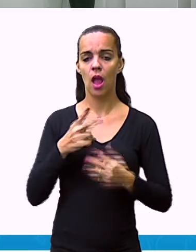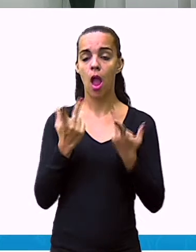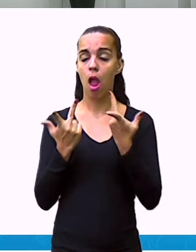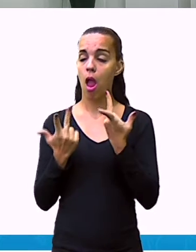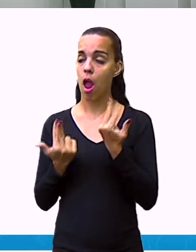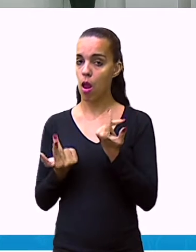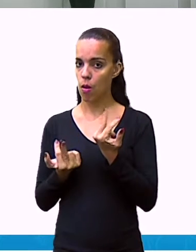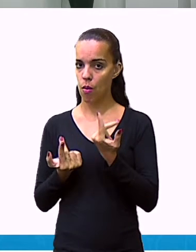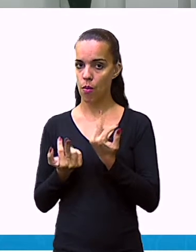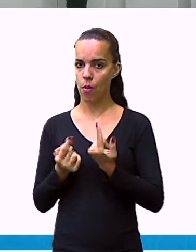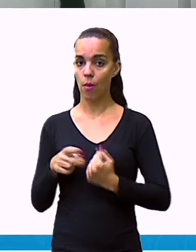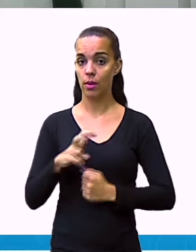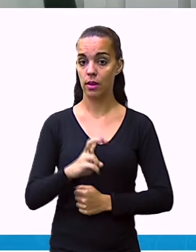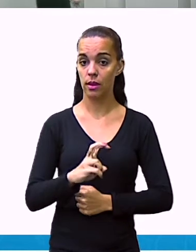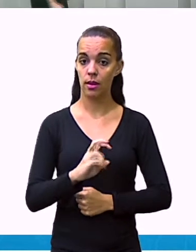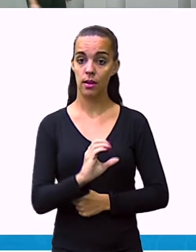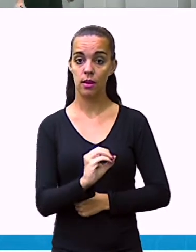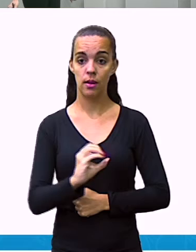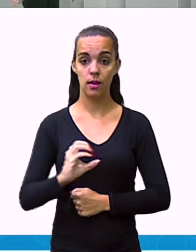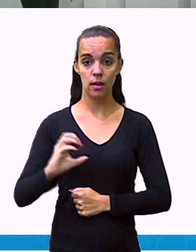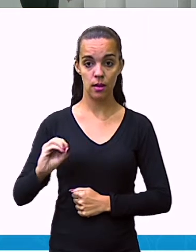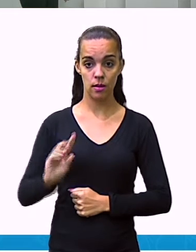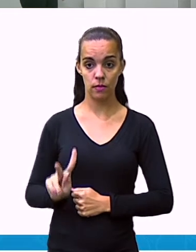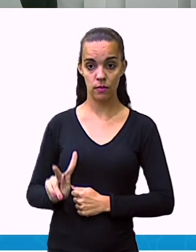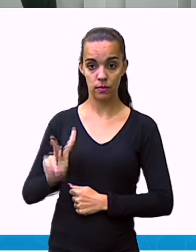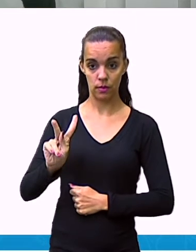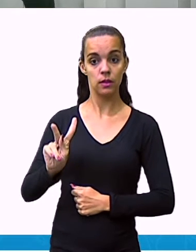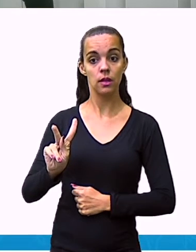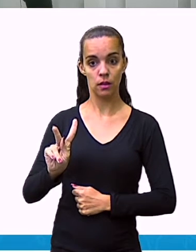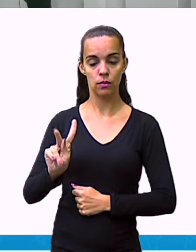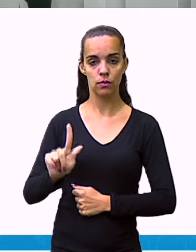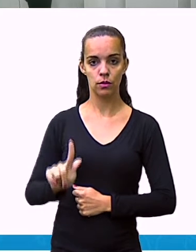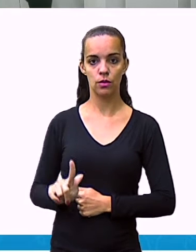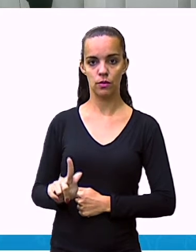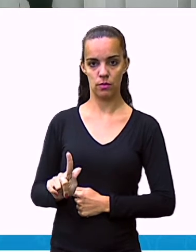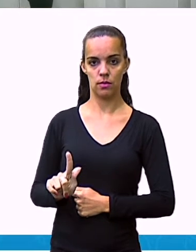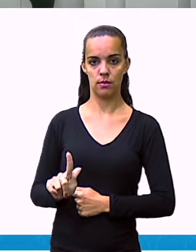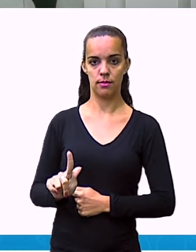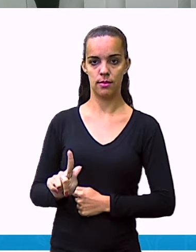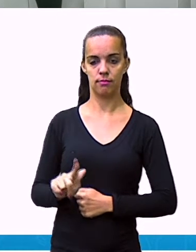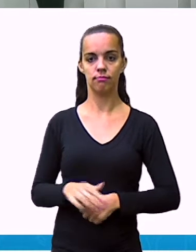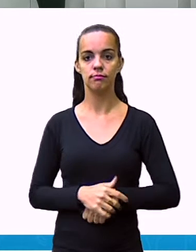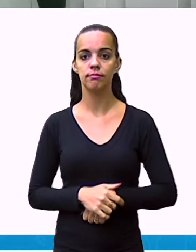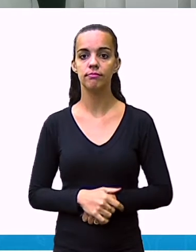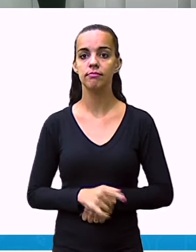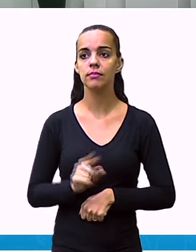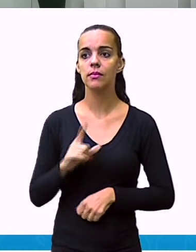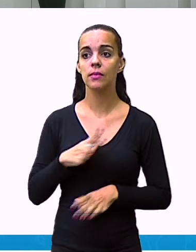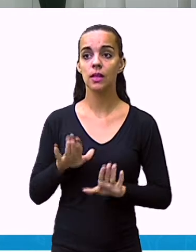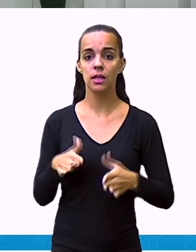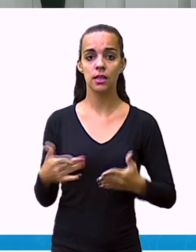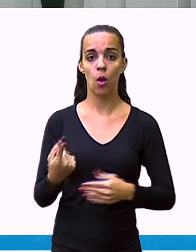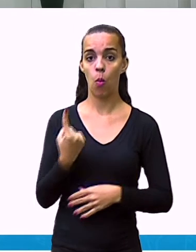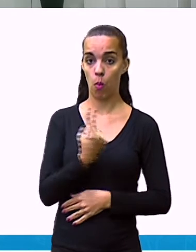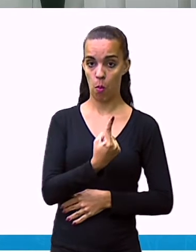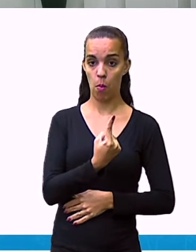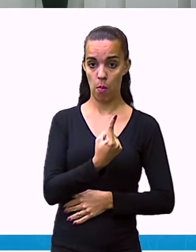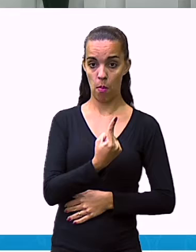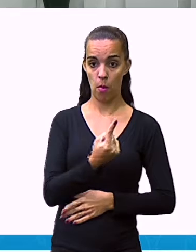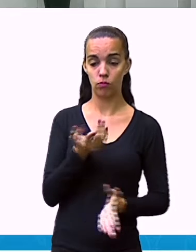500 quilogramas então com base nisso uma tonelada